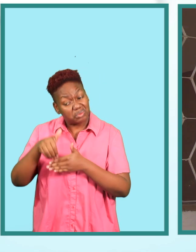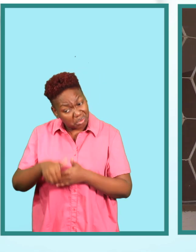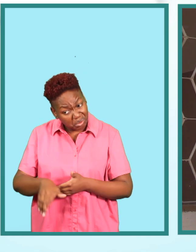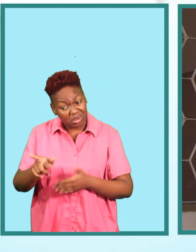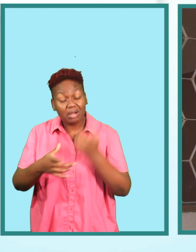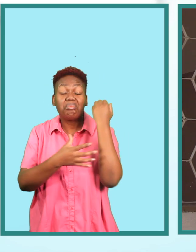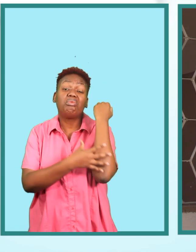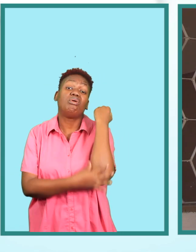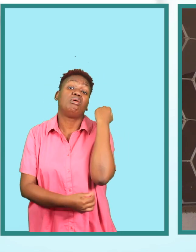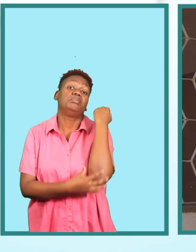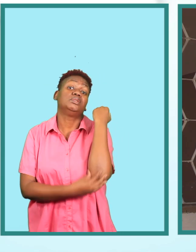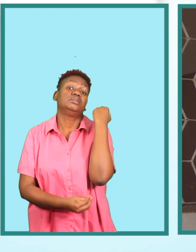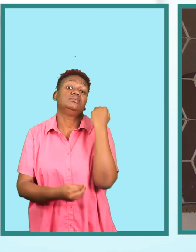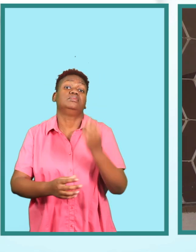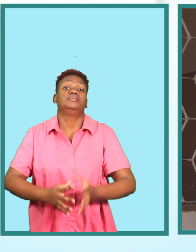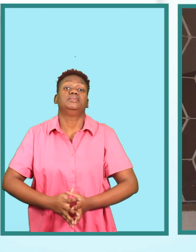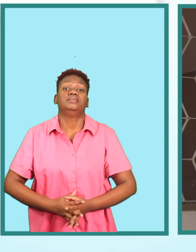pobreza.